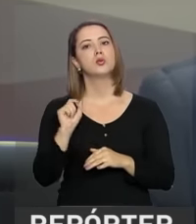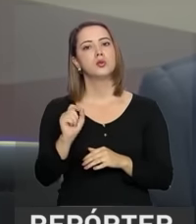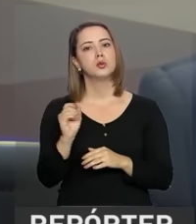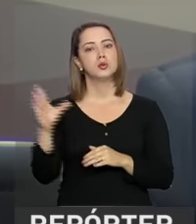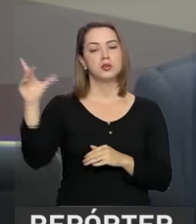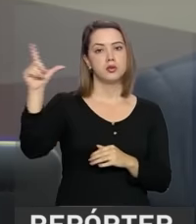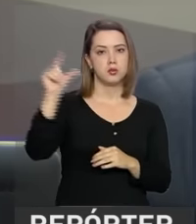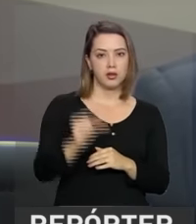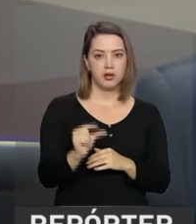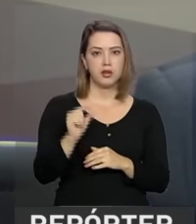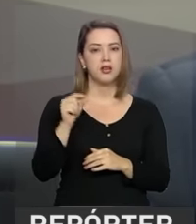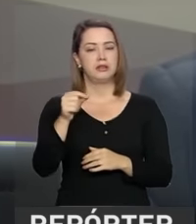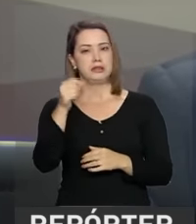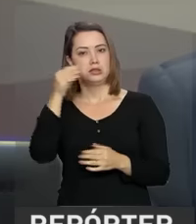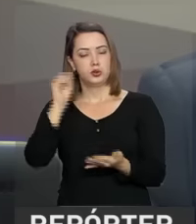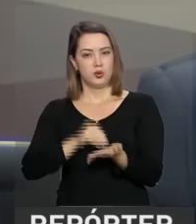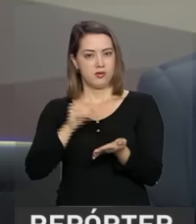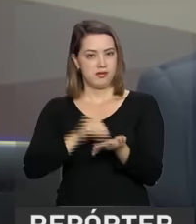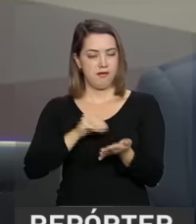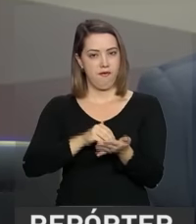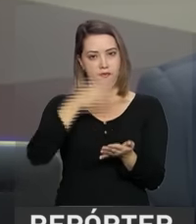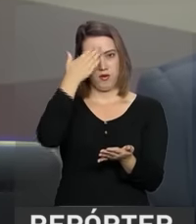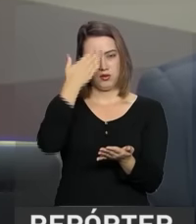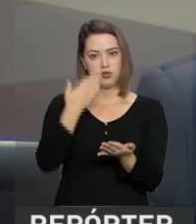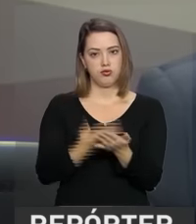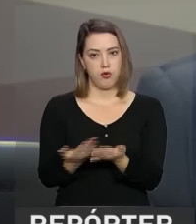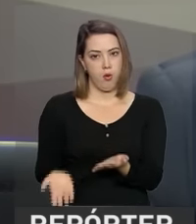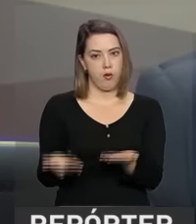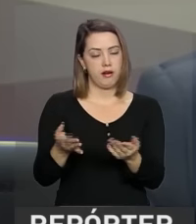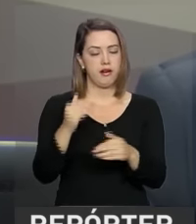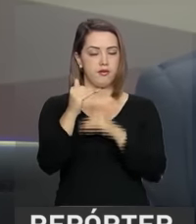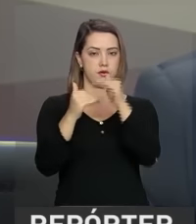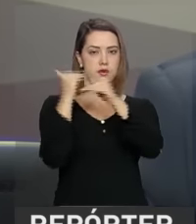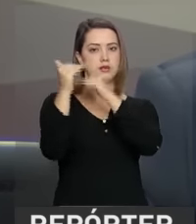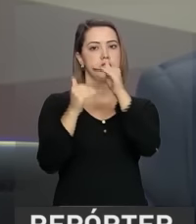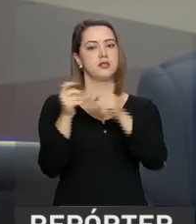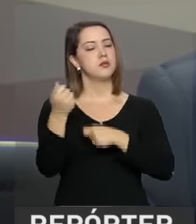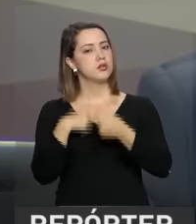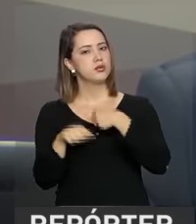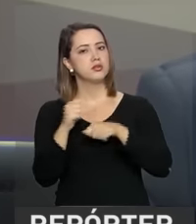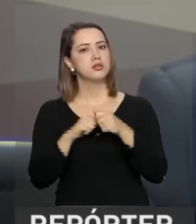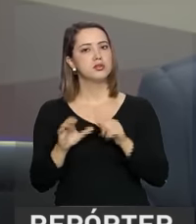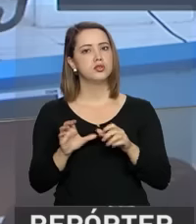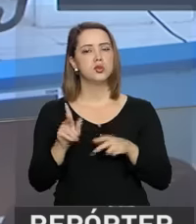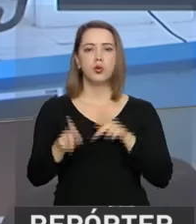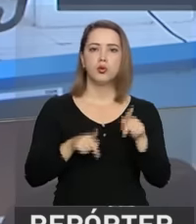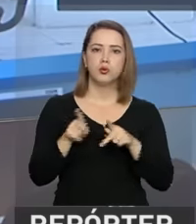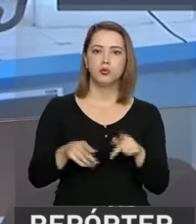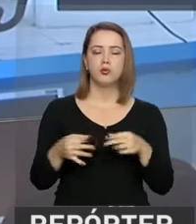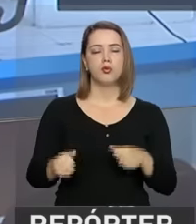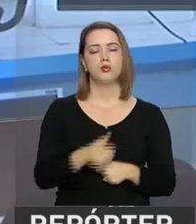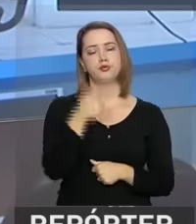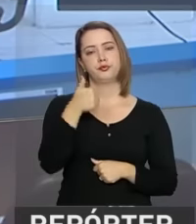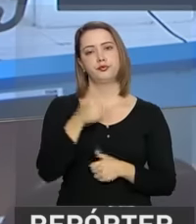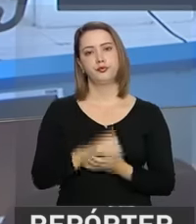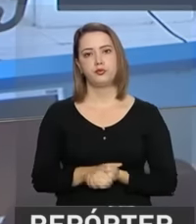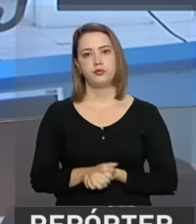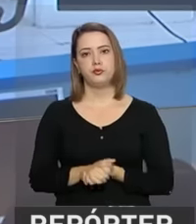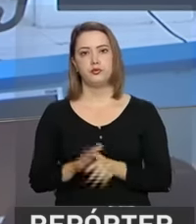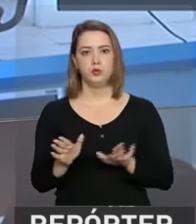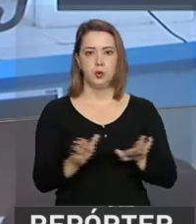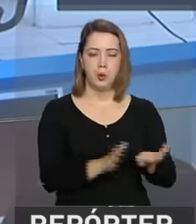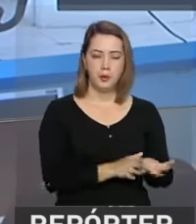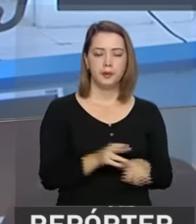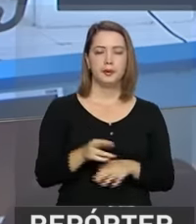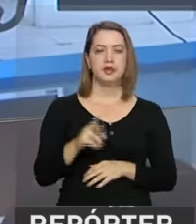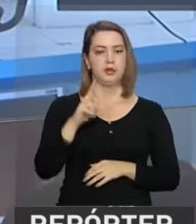reduz incertezas, eleva a capacidade de crescimento da economia e torna a sociedade mais justa. E a Receita Federal